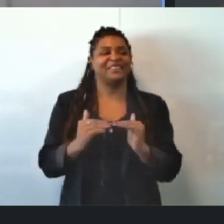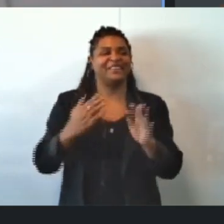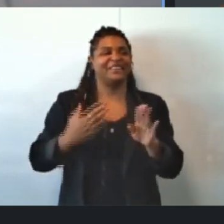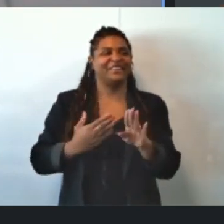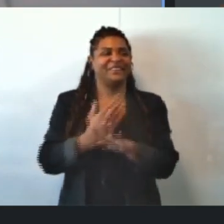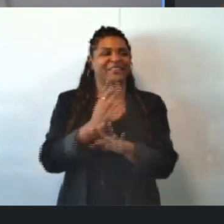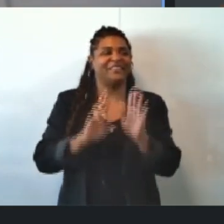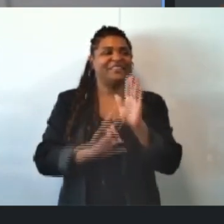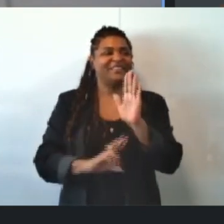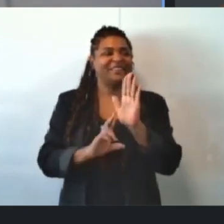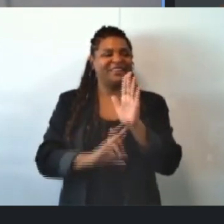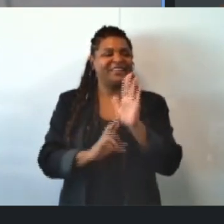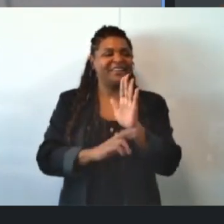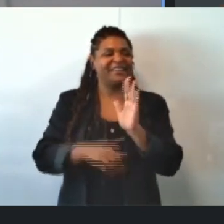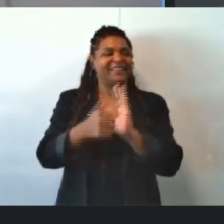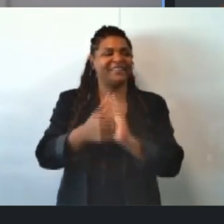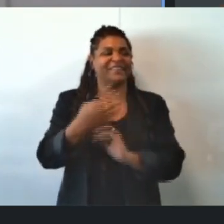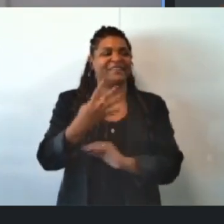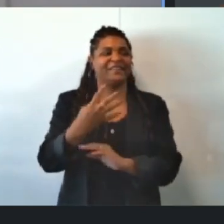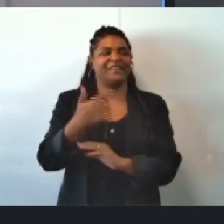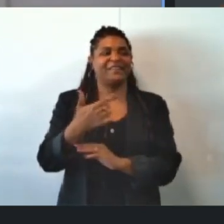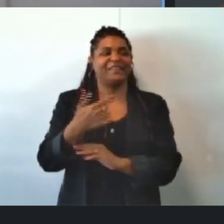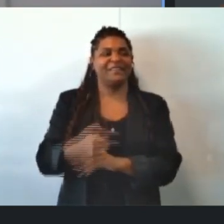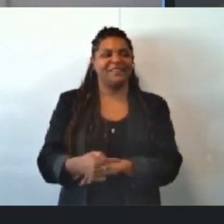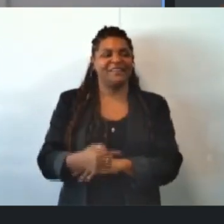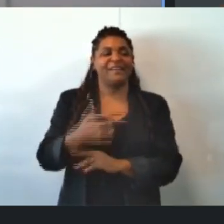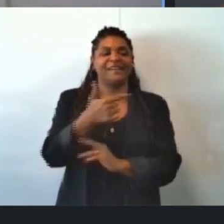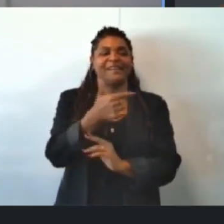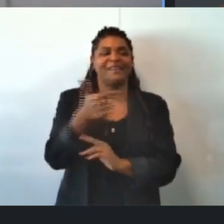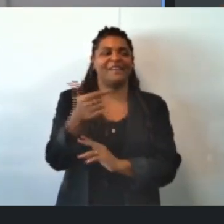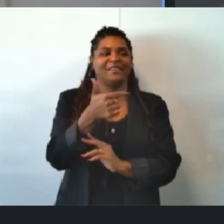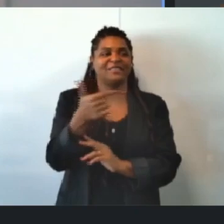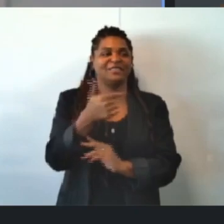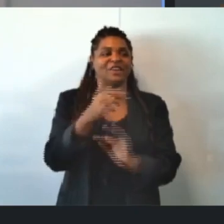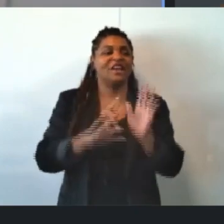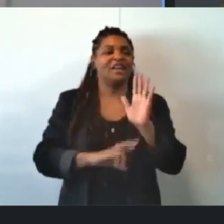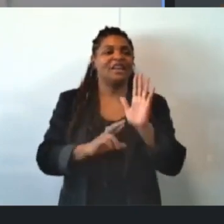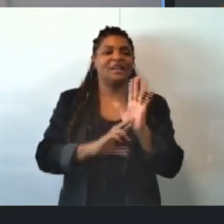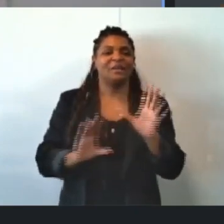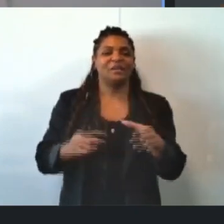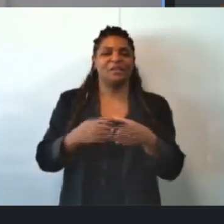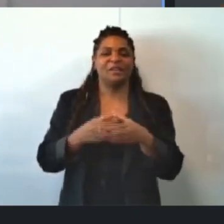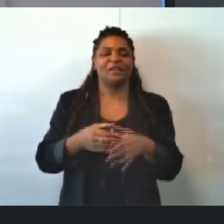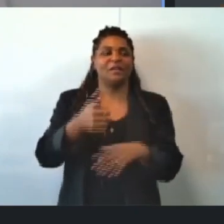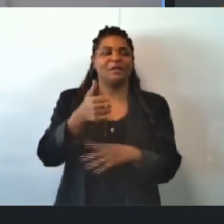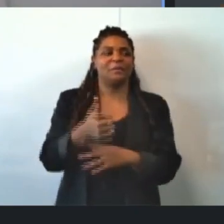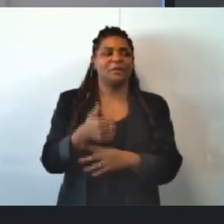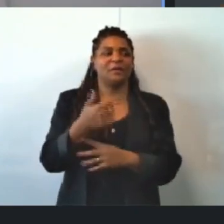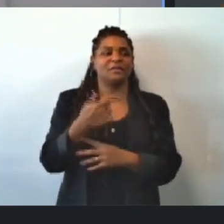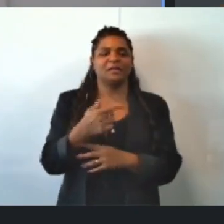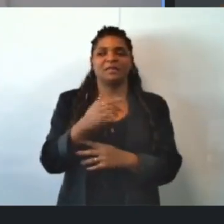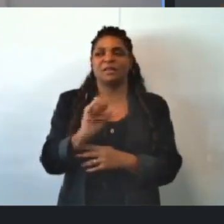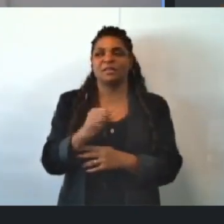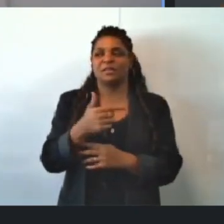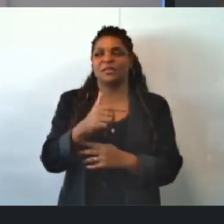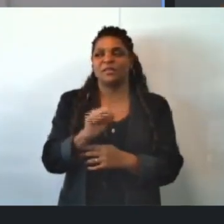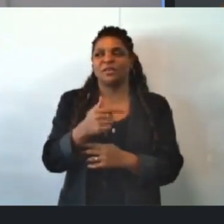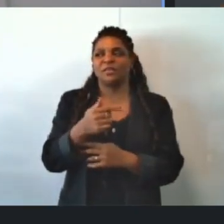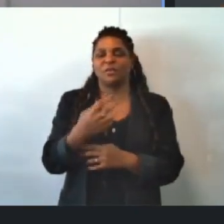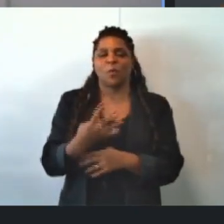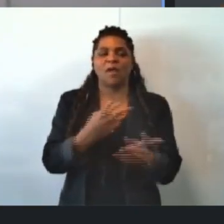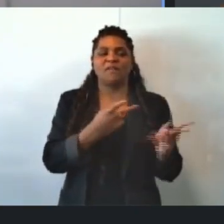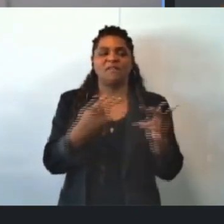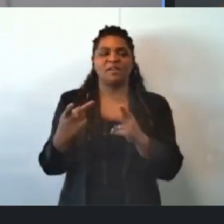requerimento 1407. 32º, requerimento de comissão 1408 de 24. É uma visita técnica.